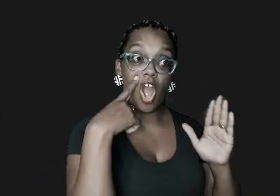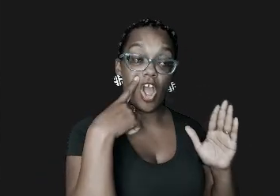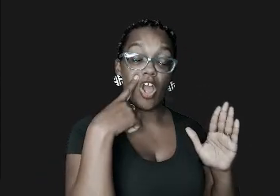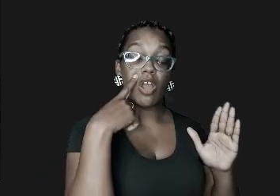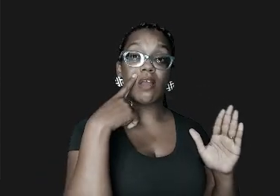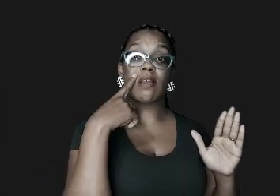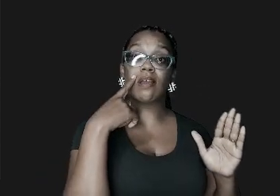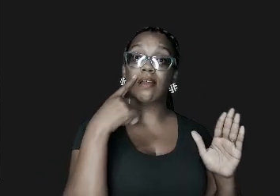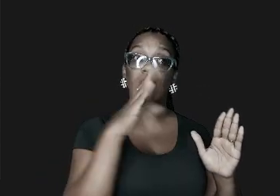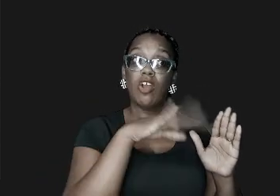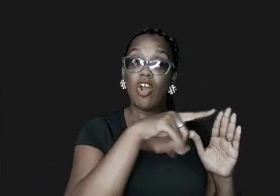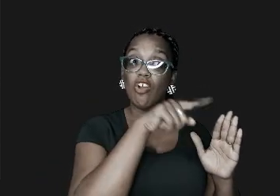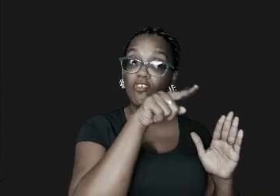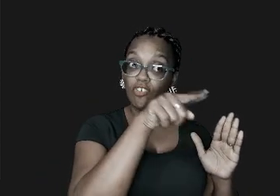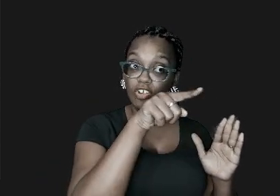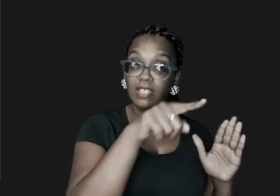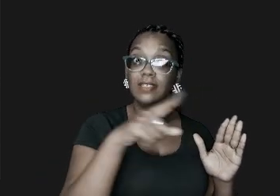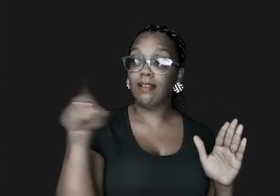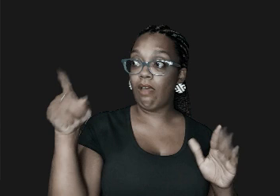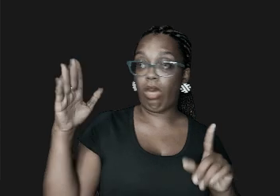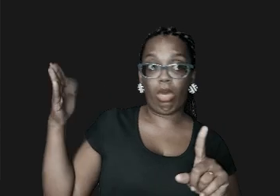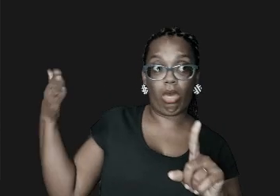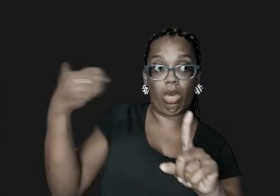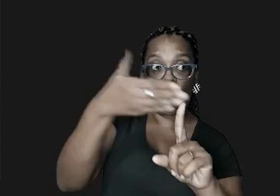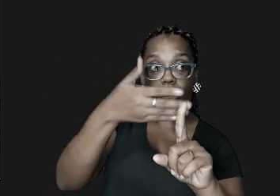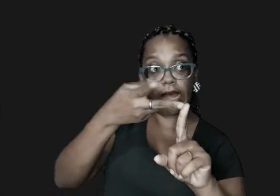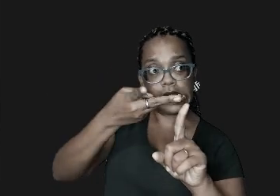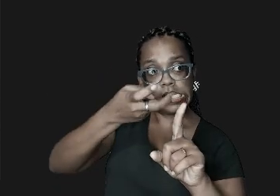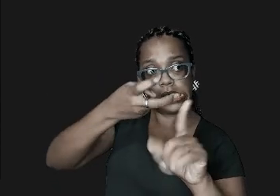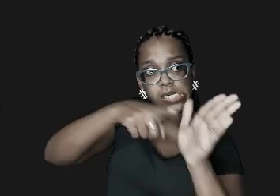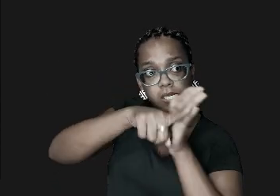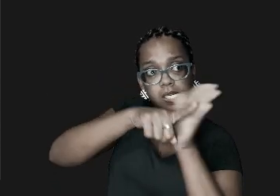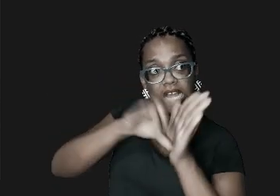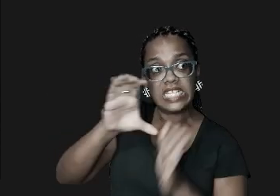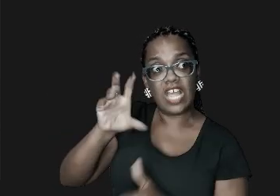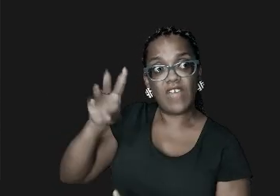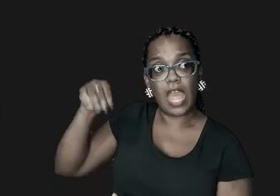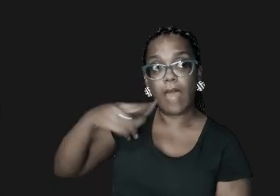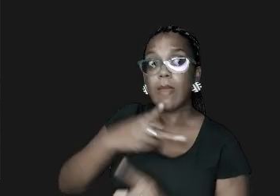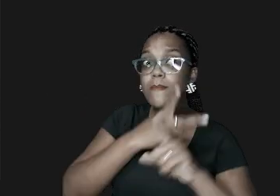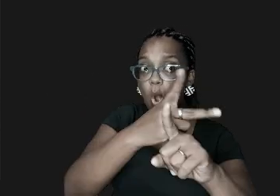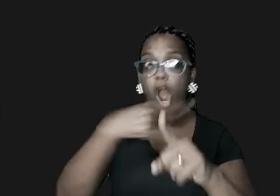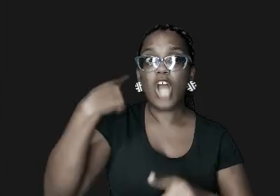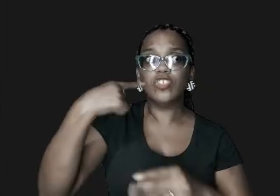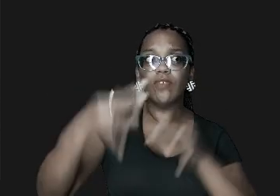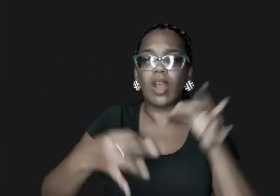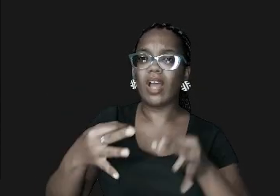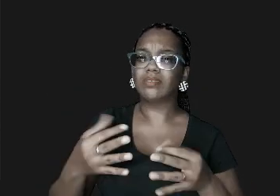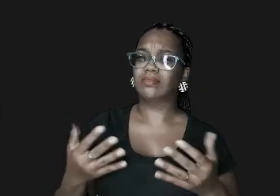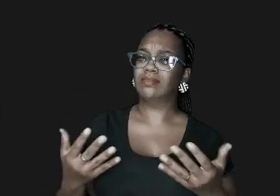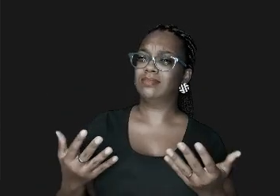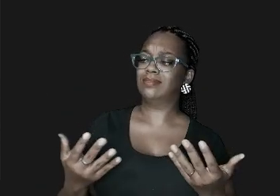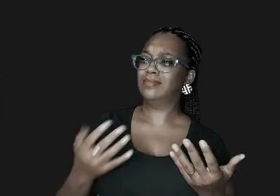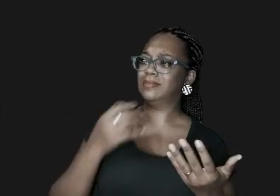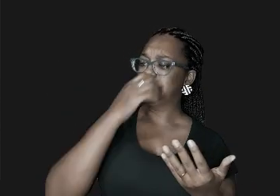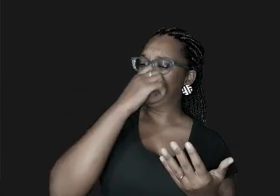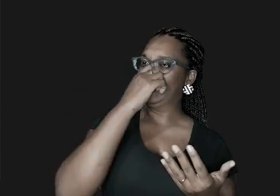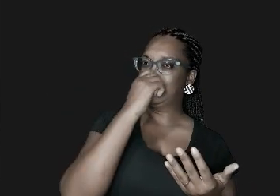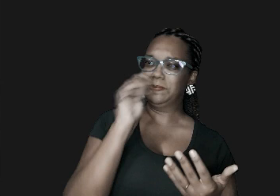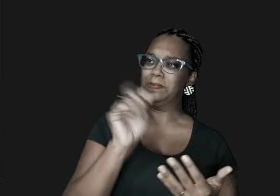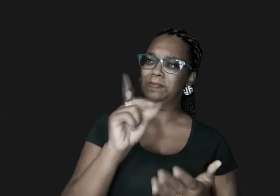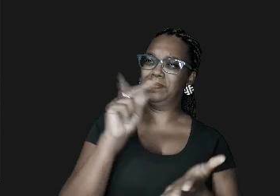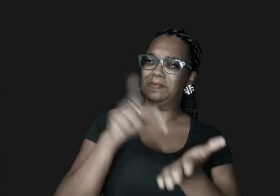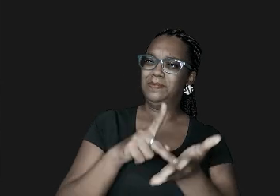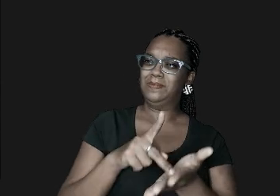no Ofício dizendo você tá sendo objeto de investigação pela cvm procura um advogado